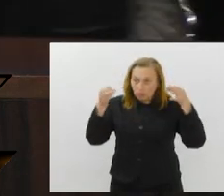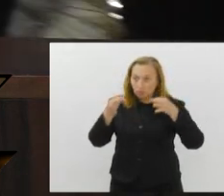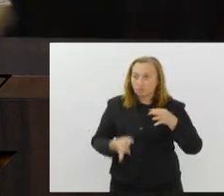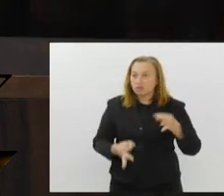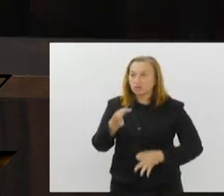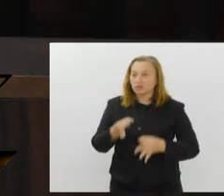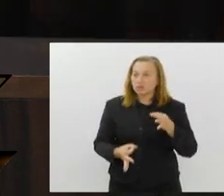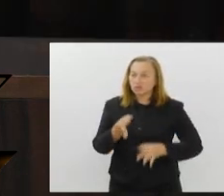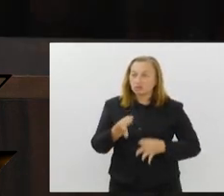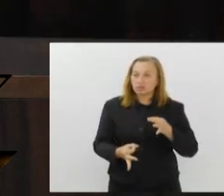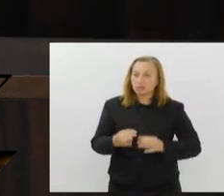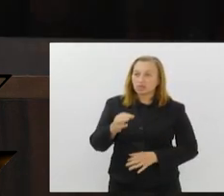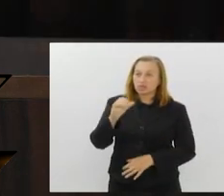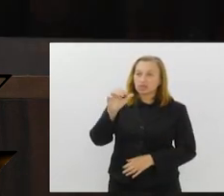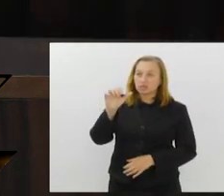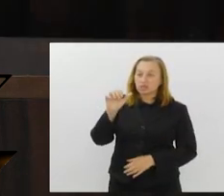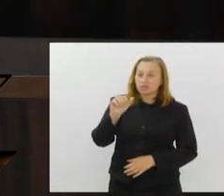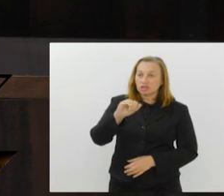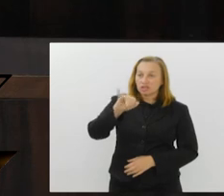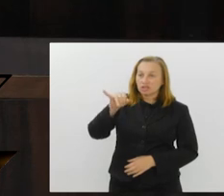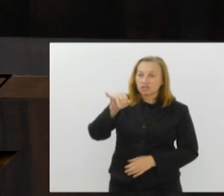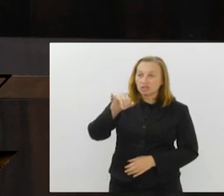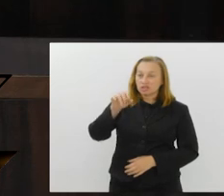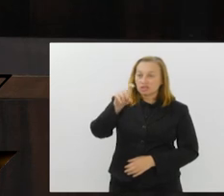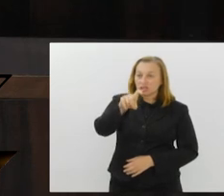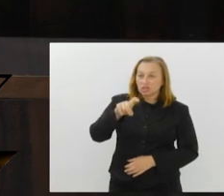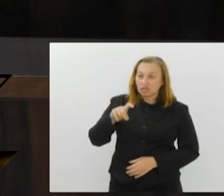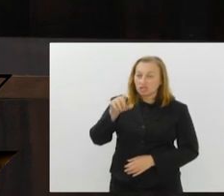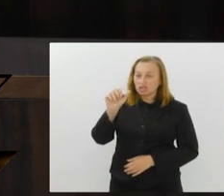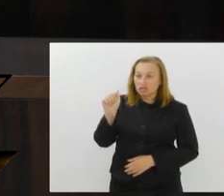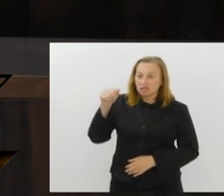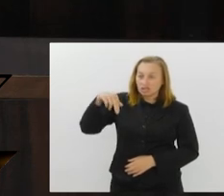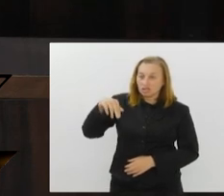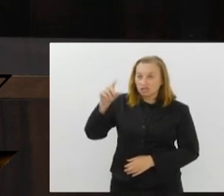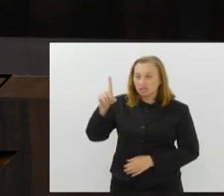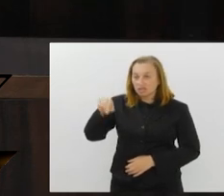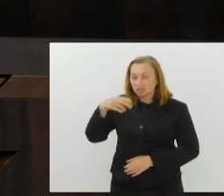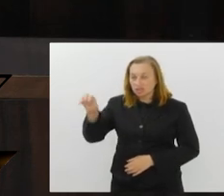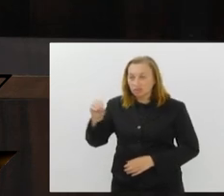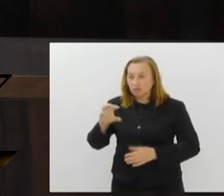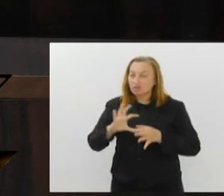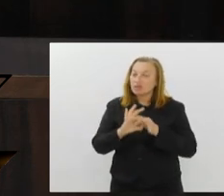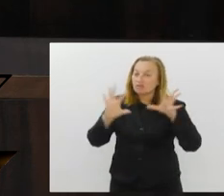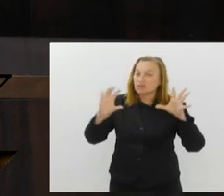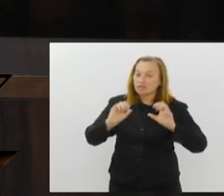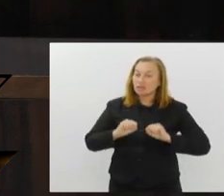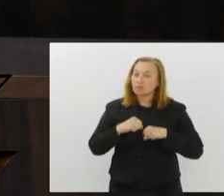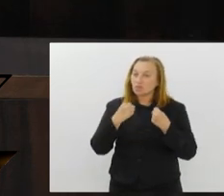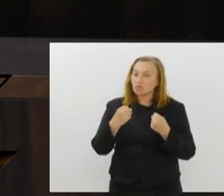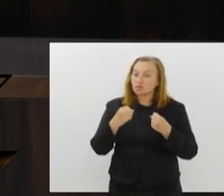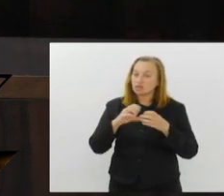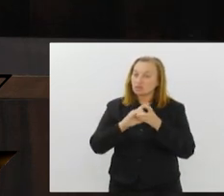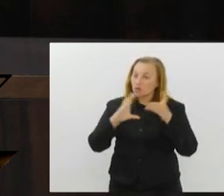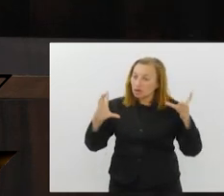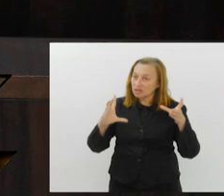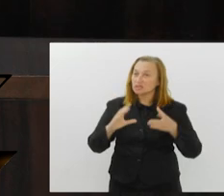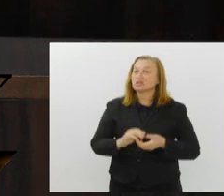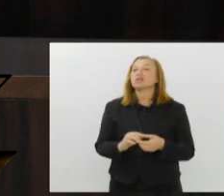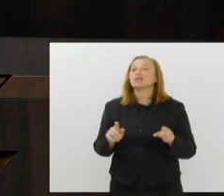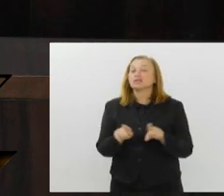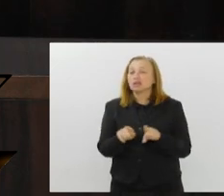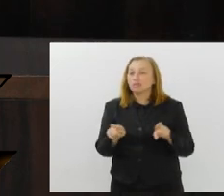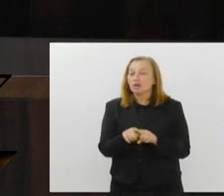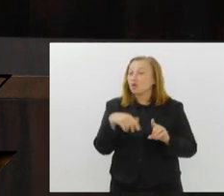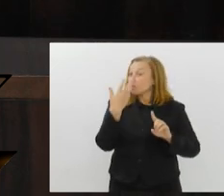o nosso Xandão né um homem que foi tão importante é importante na defesa da democracia e depois Claro falamos da nossa